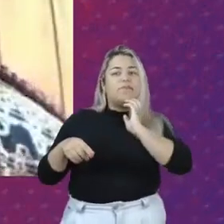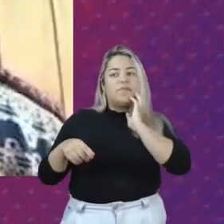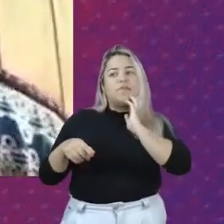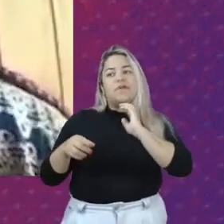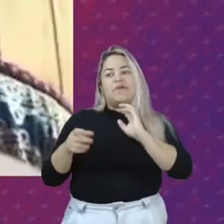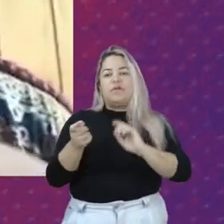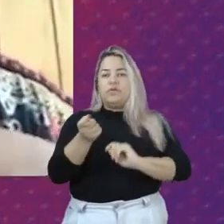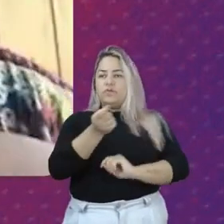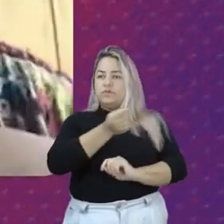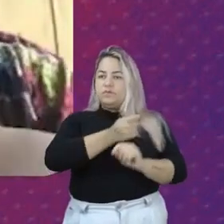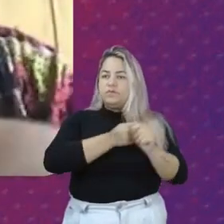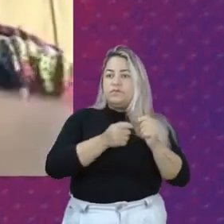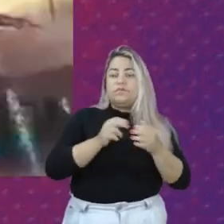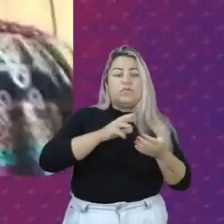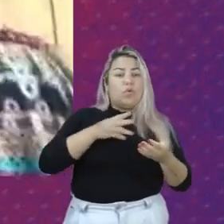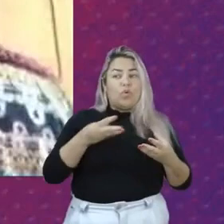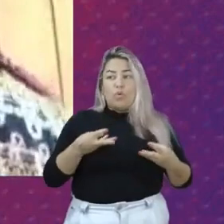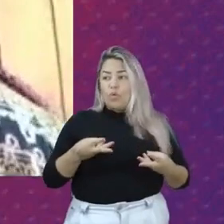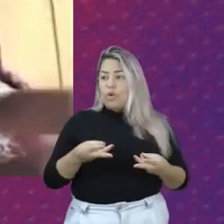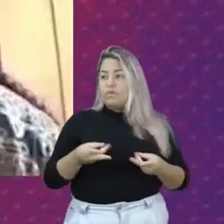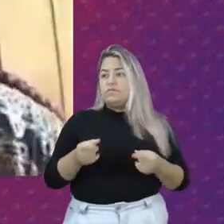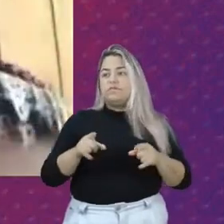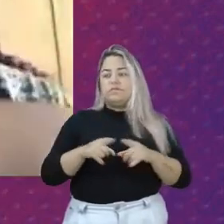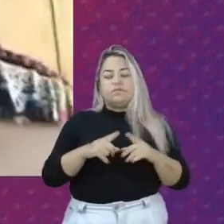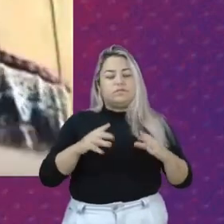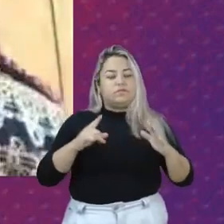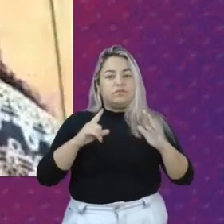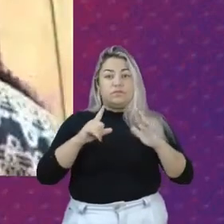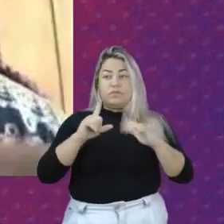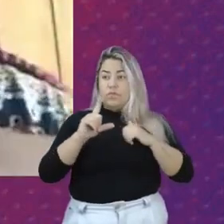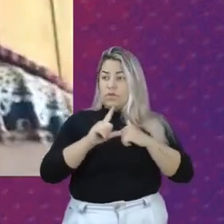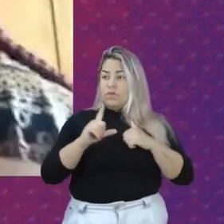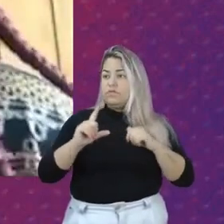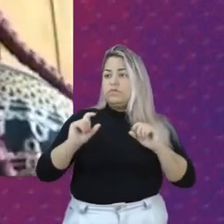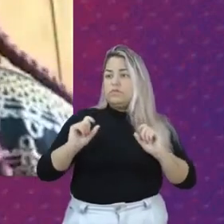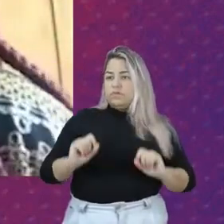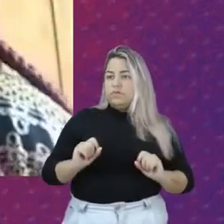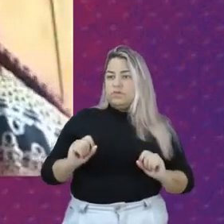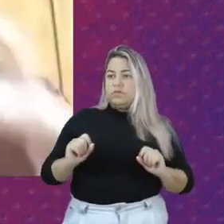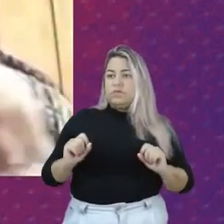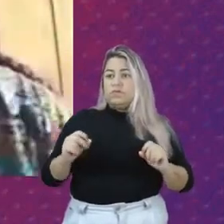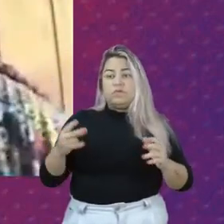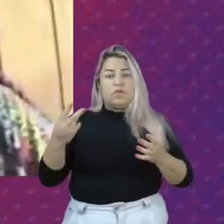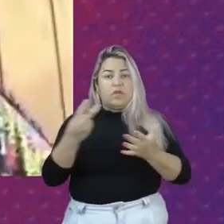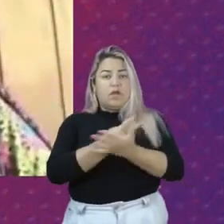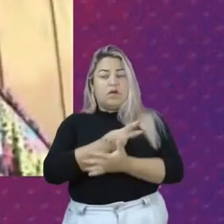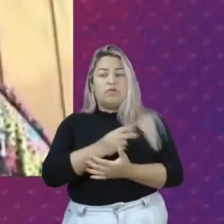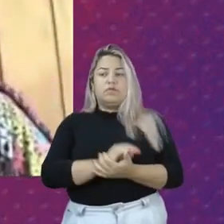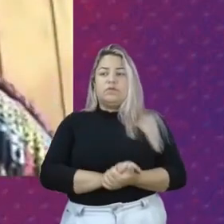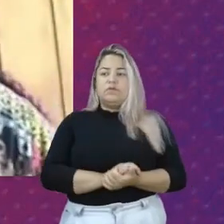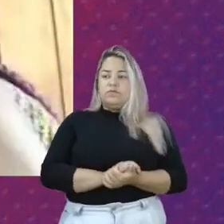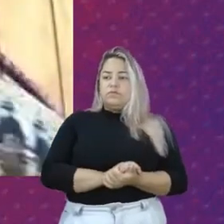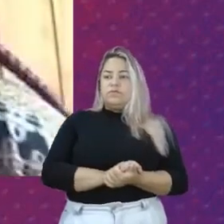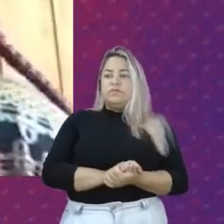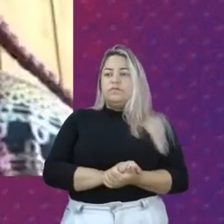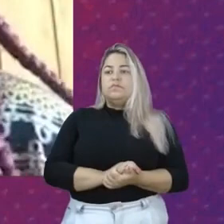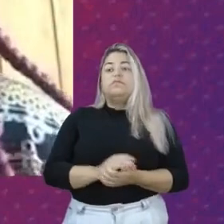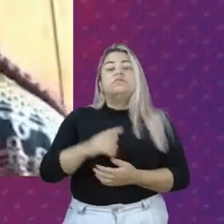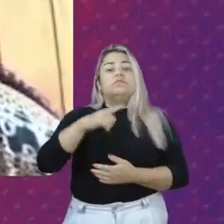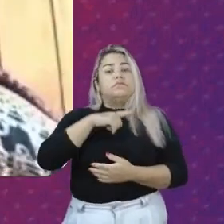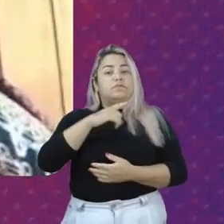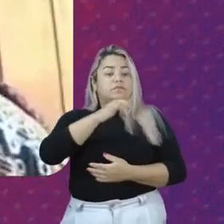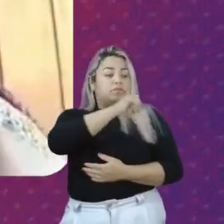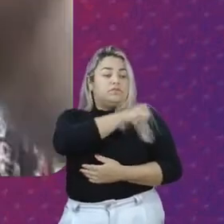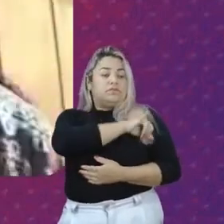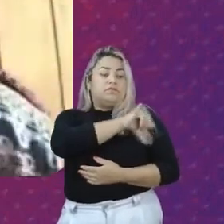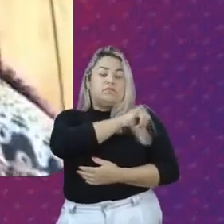quantas lojas, a economia da favela ela é pulsante, ela circula, né? A gente teve aqui no Rio de